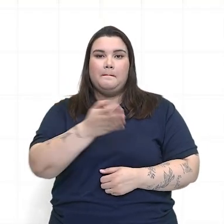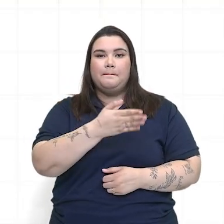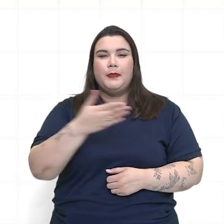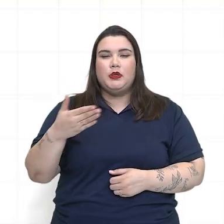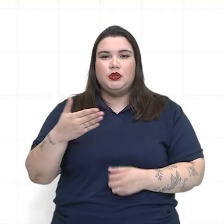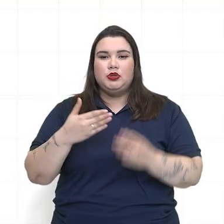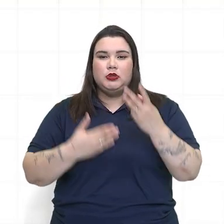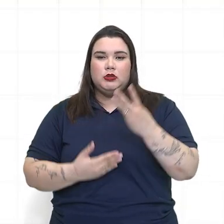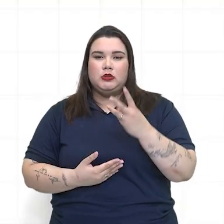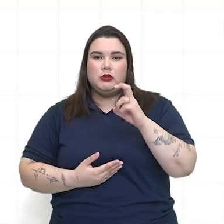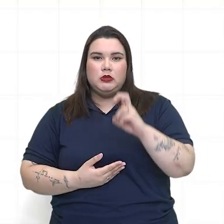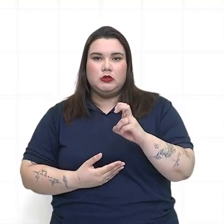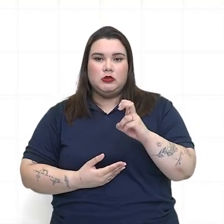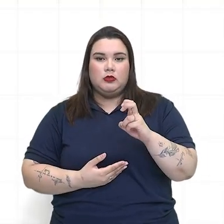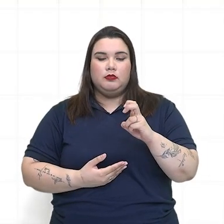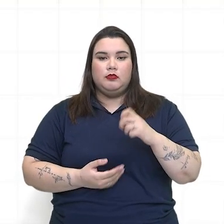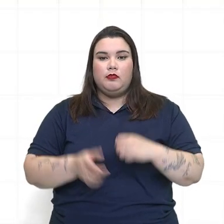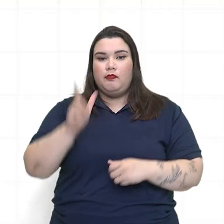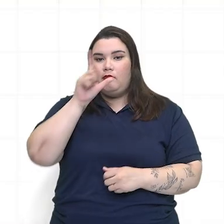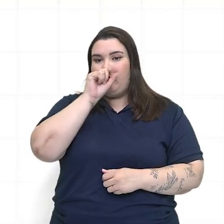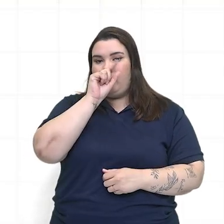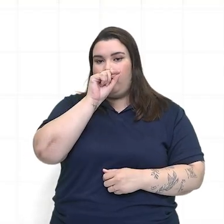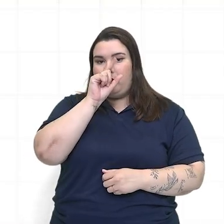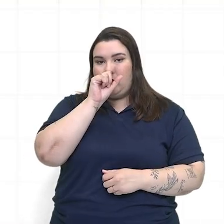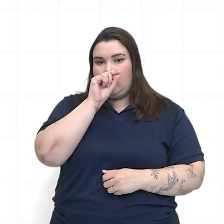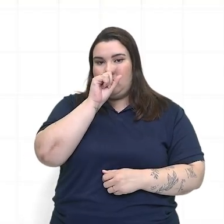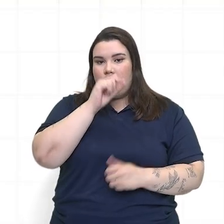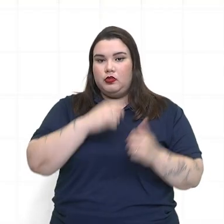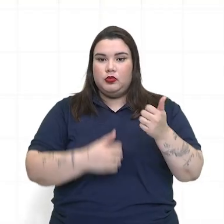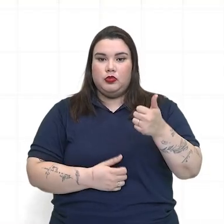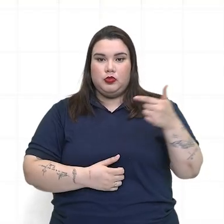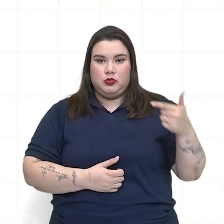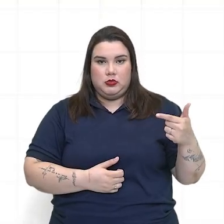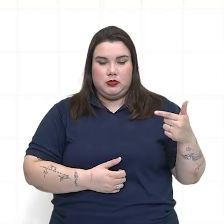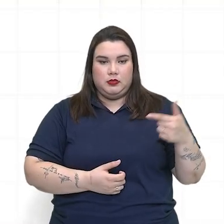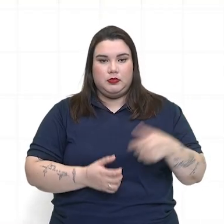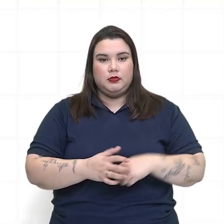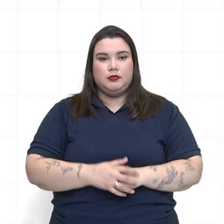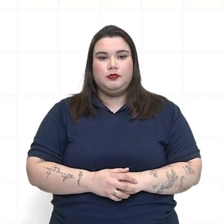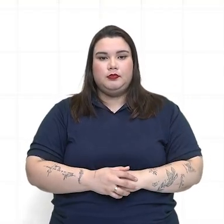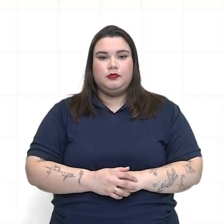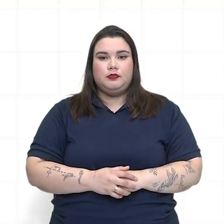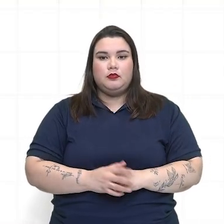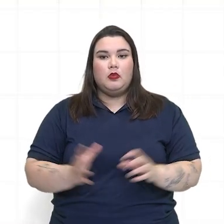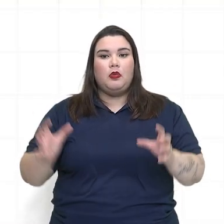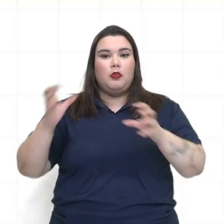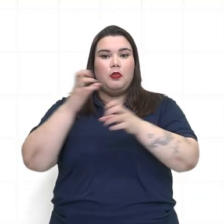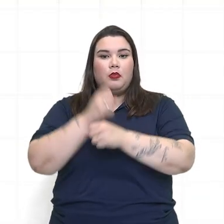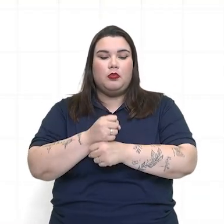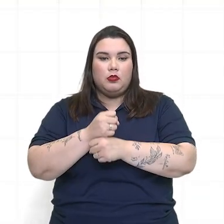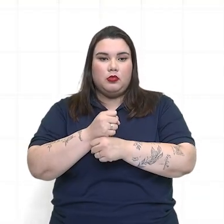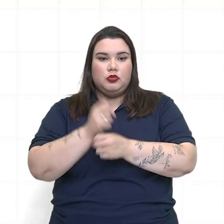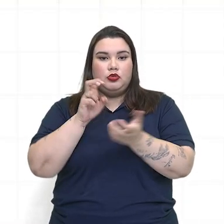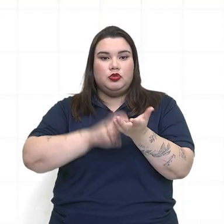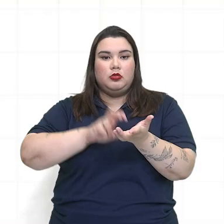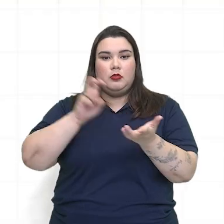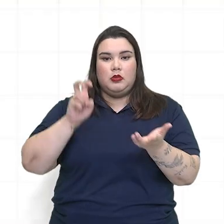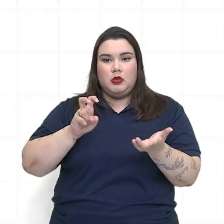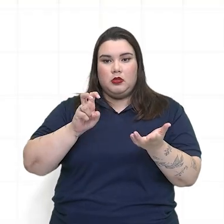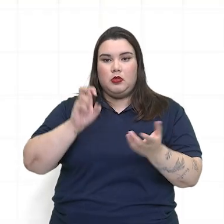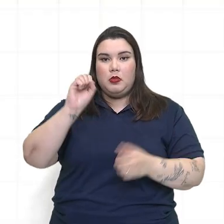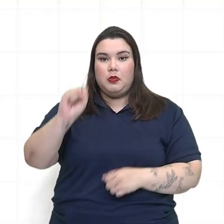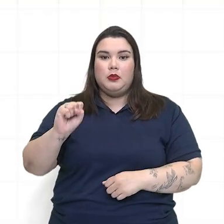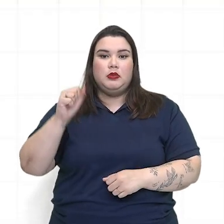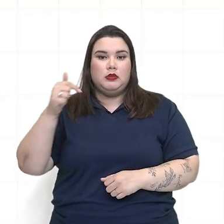peixe? 35. Quantos alunos preferem frango? 12. Qual o total de alunos no turno